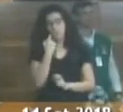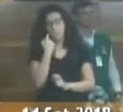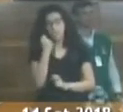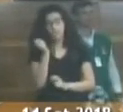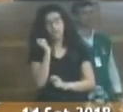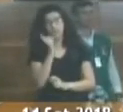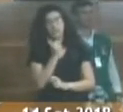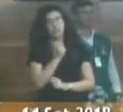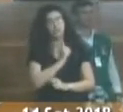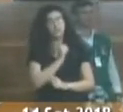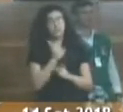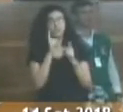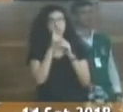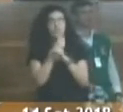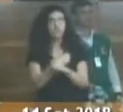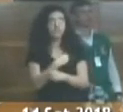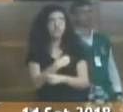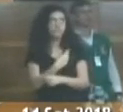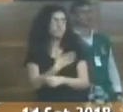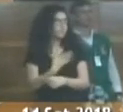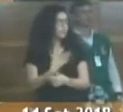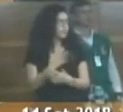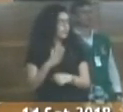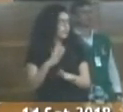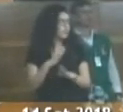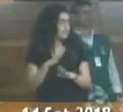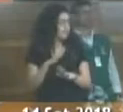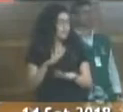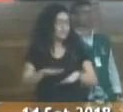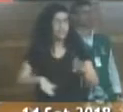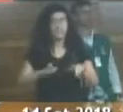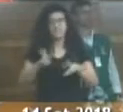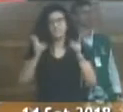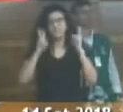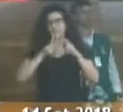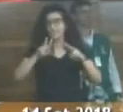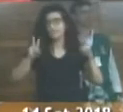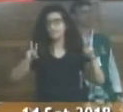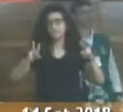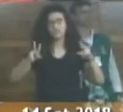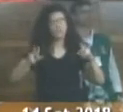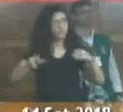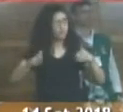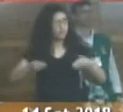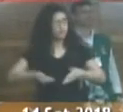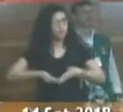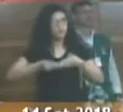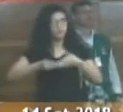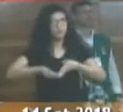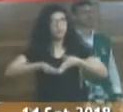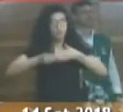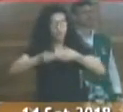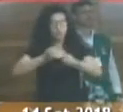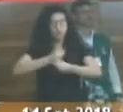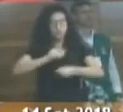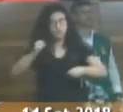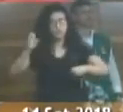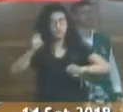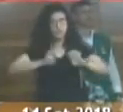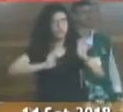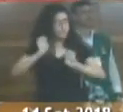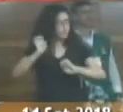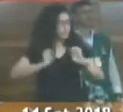têm dificultado muito o seu modo de vida, enquanto, às vezes, a gente vê aí grandes barcos da